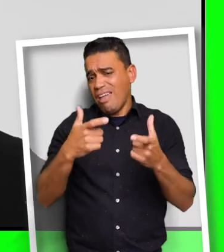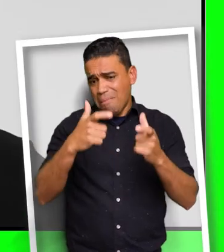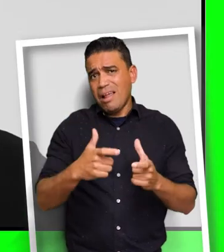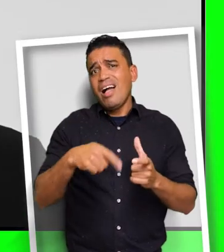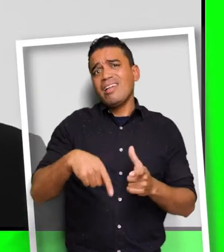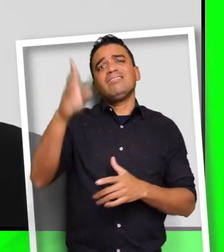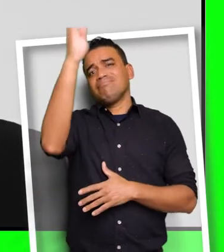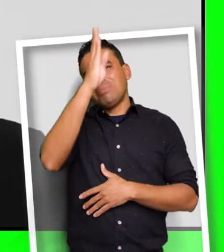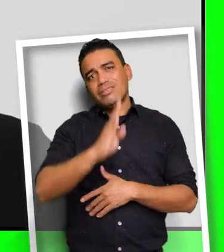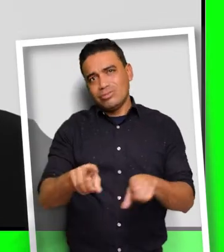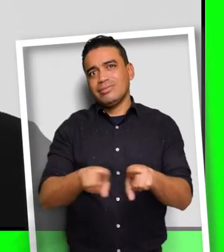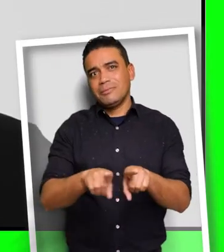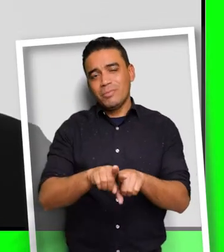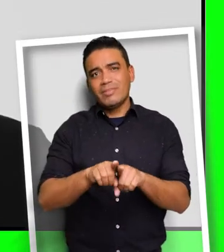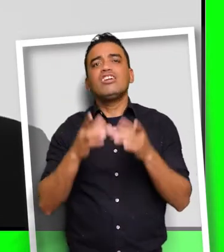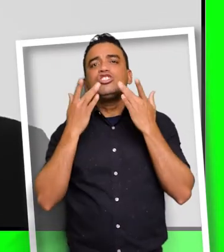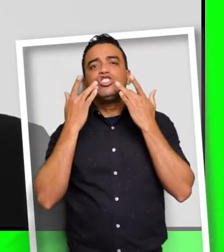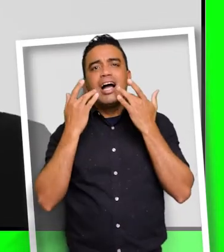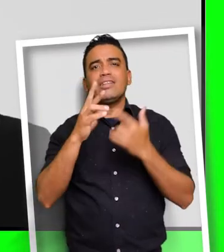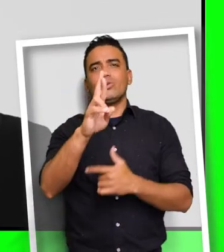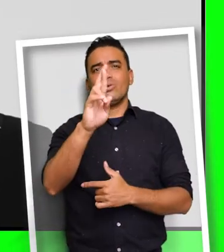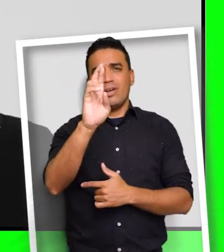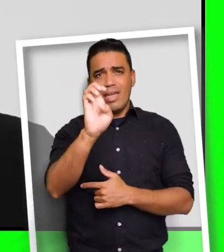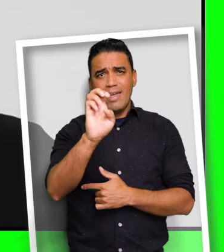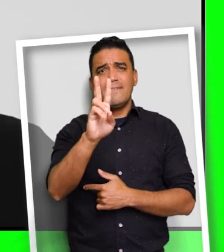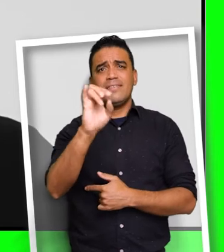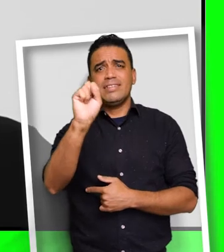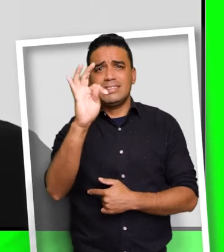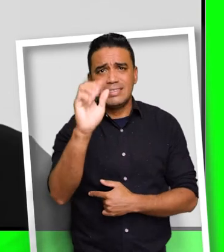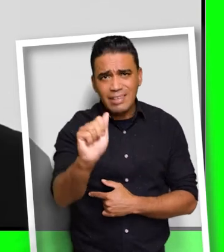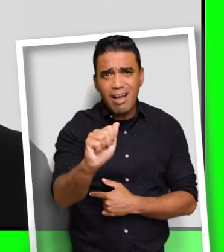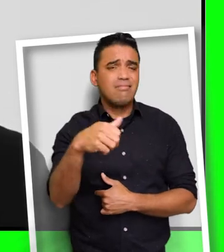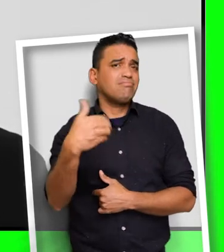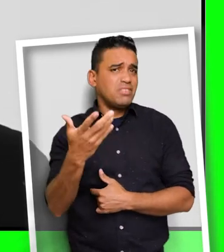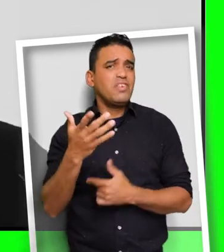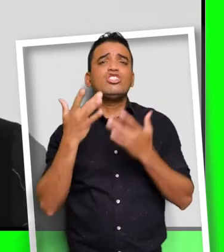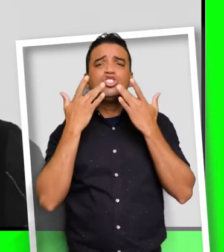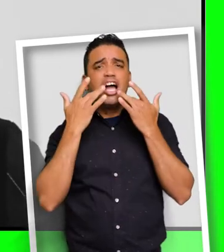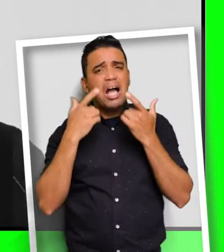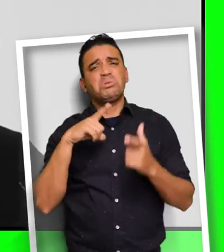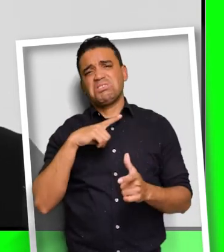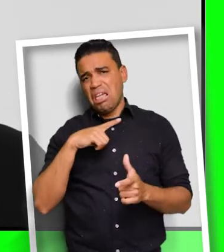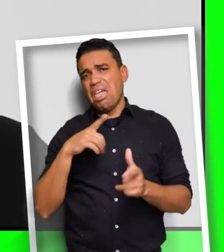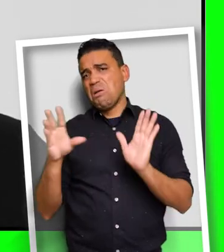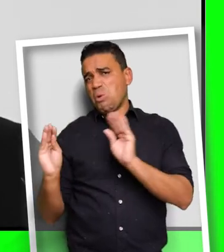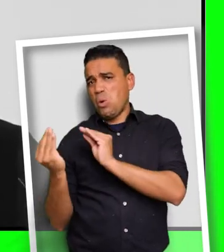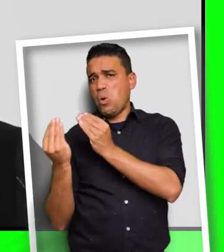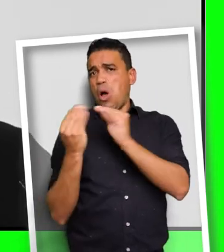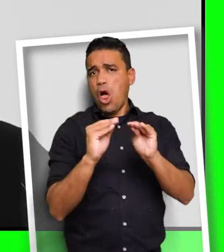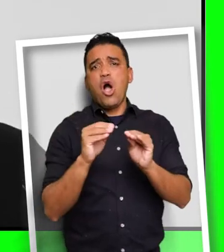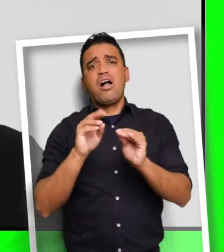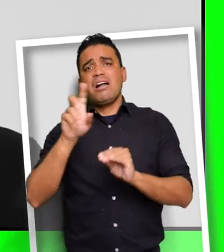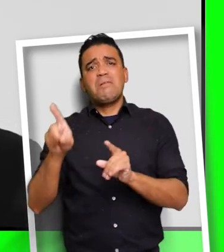montagens nacionais, né? Teatro de revista, algumas peças mais recentes também eu vejo isso recorrentemente.